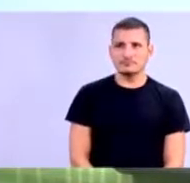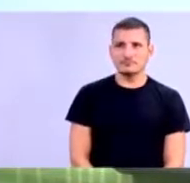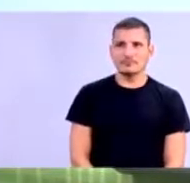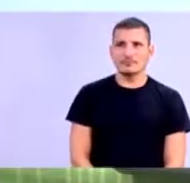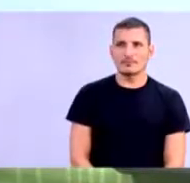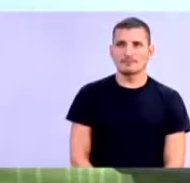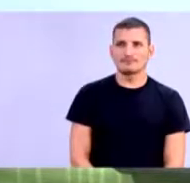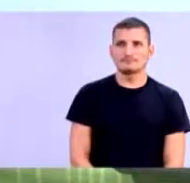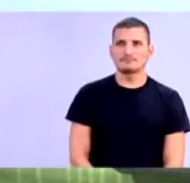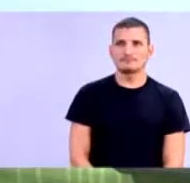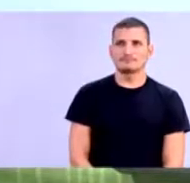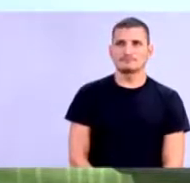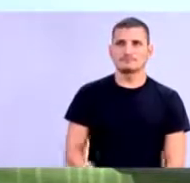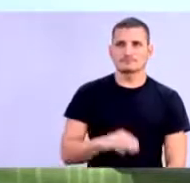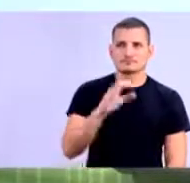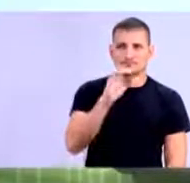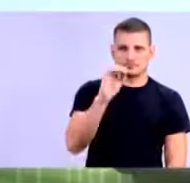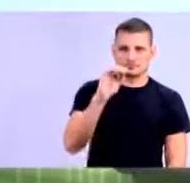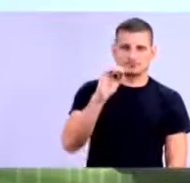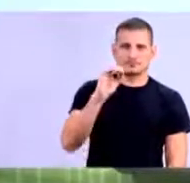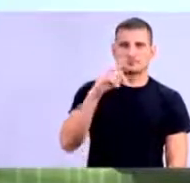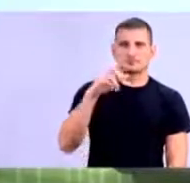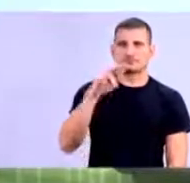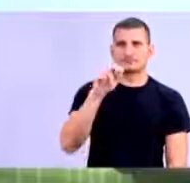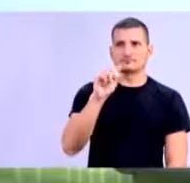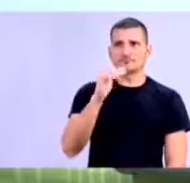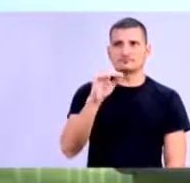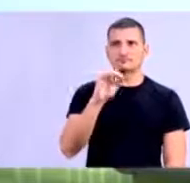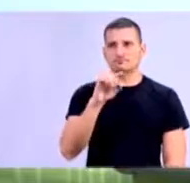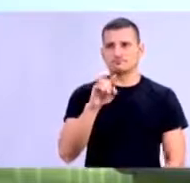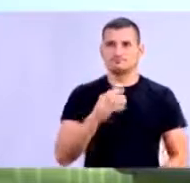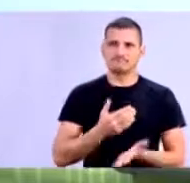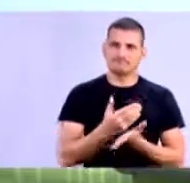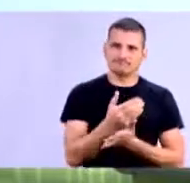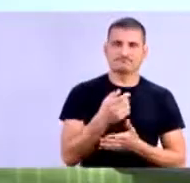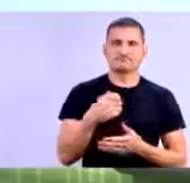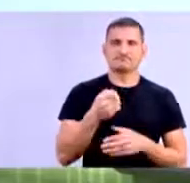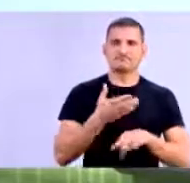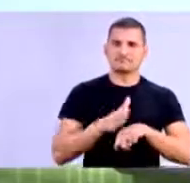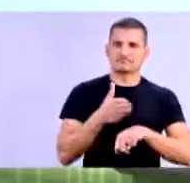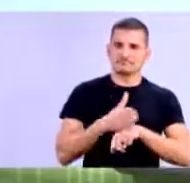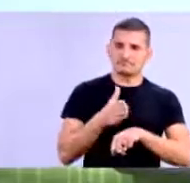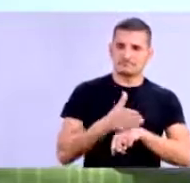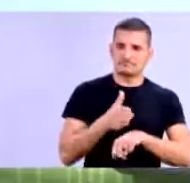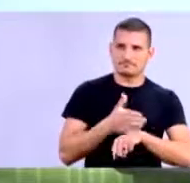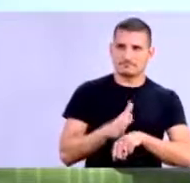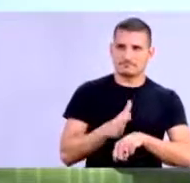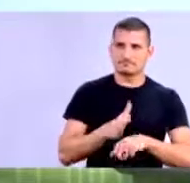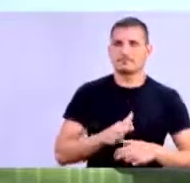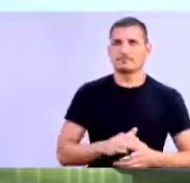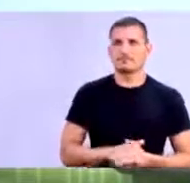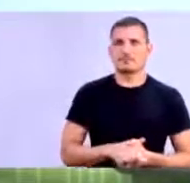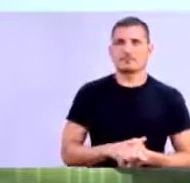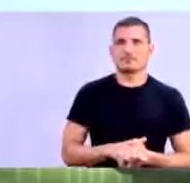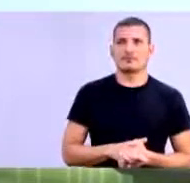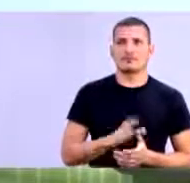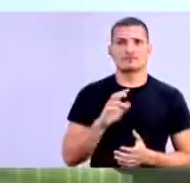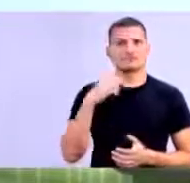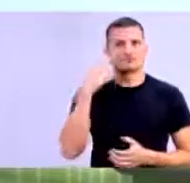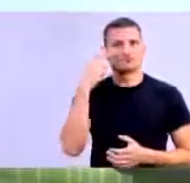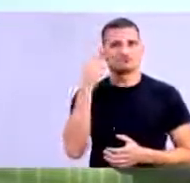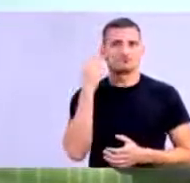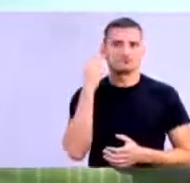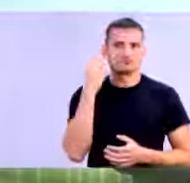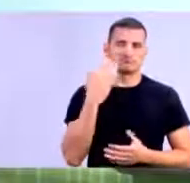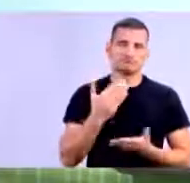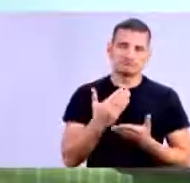o princípio da cooperação ele vai surgir de uma forma que você nem vai perceber. Tenha certeza disso. E essa timidez normal, daqui a pouco